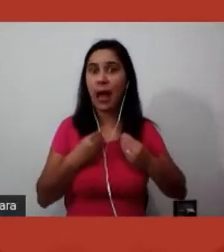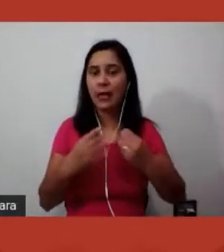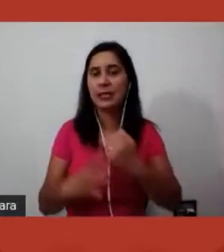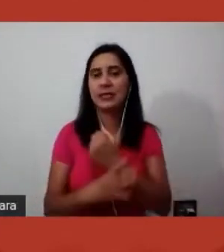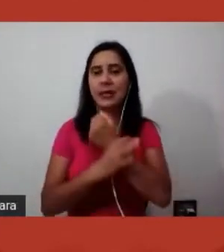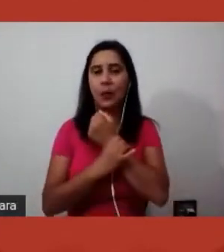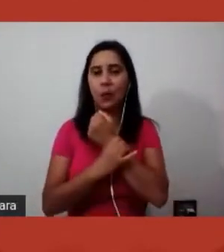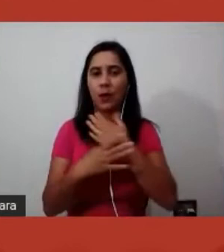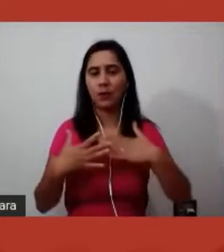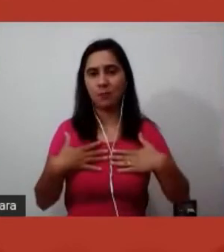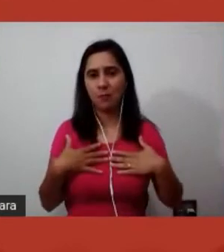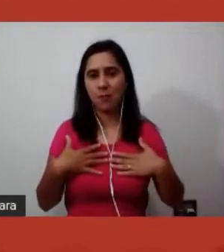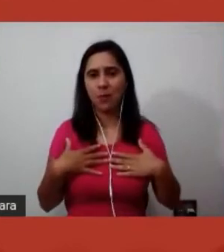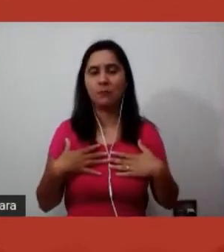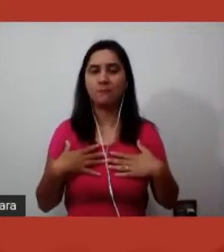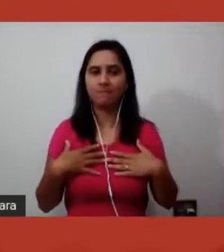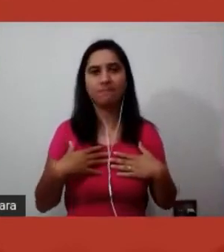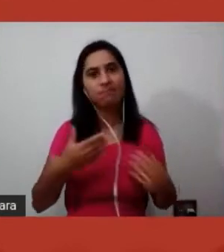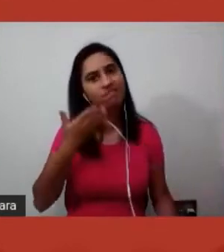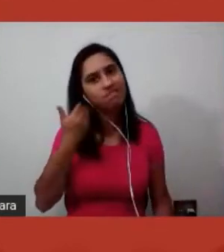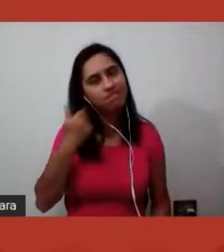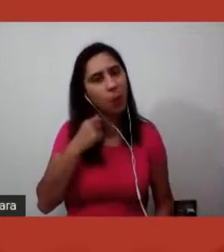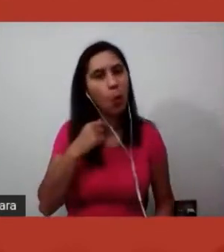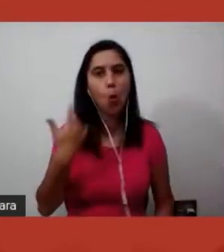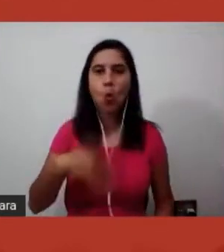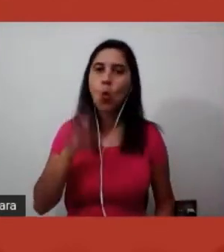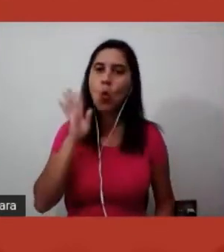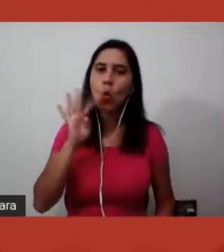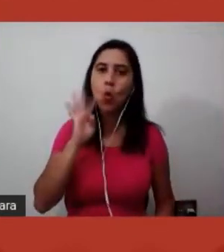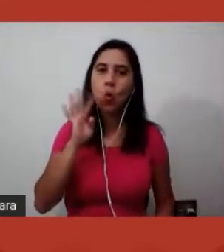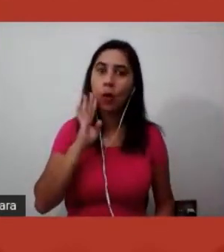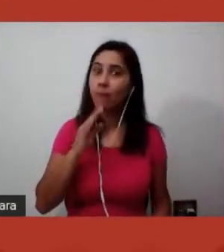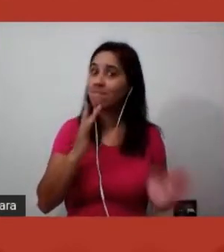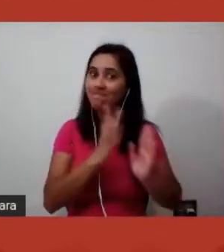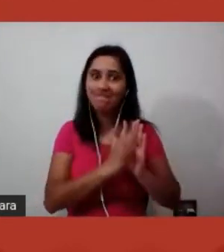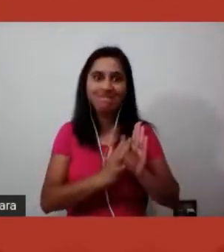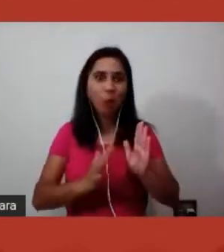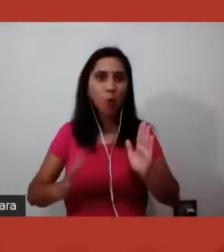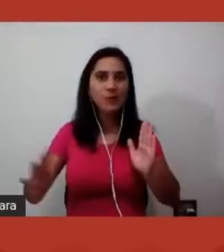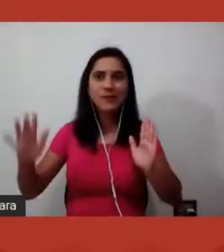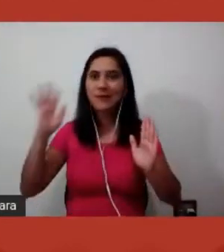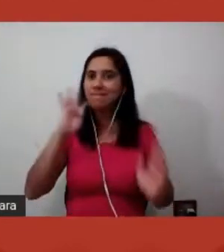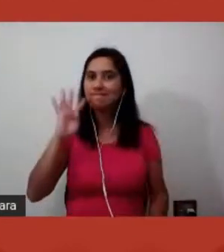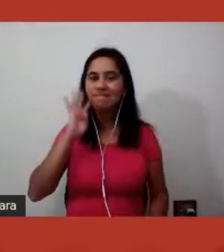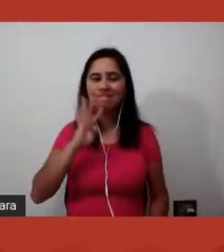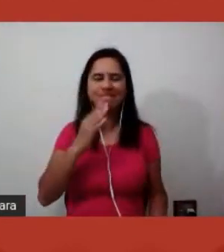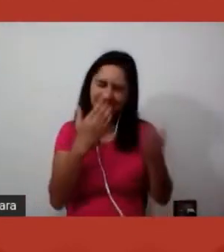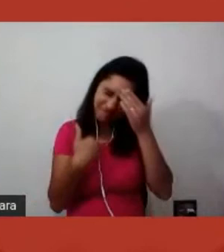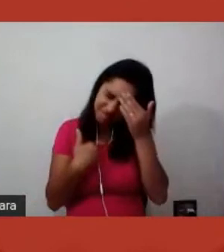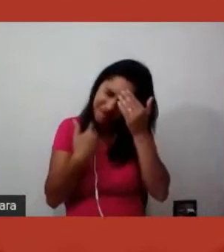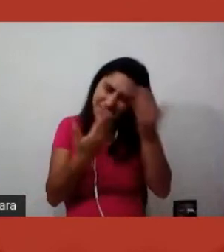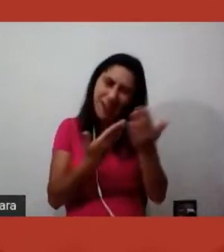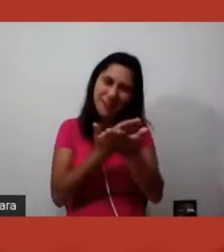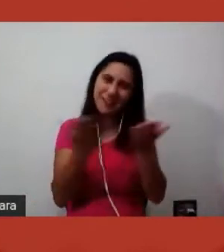E foi muito legal. Está sendo muito legal. Super obrigada a todos aí.